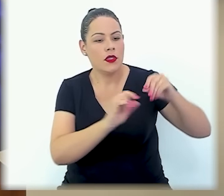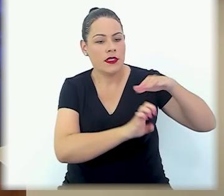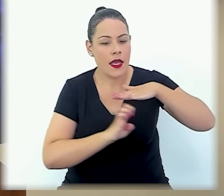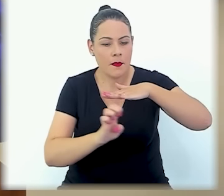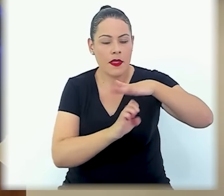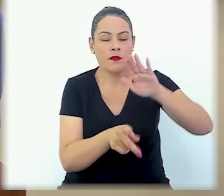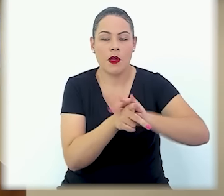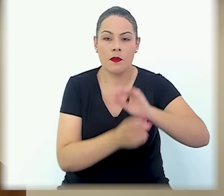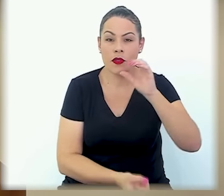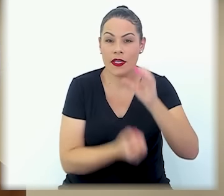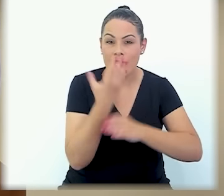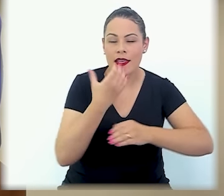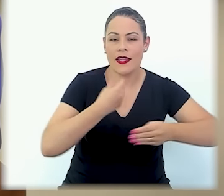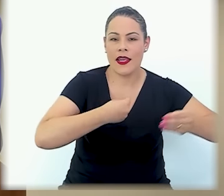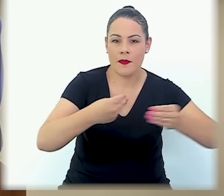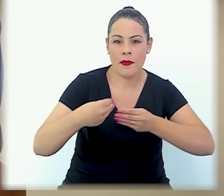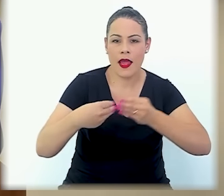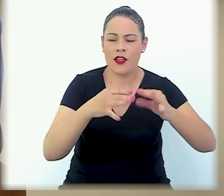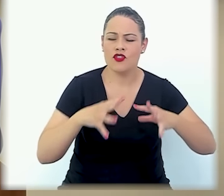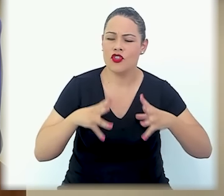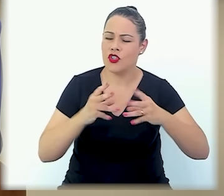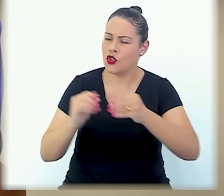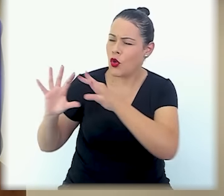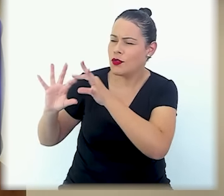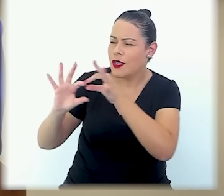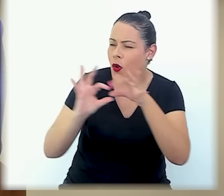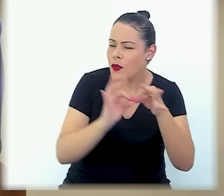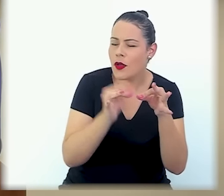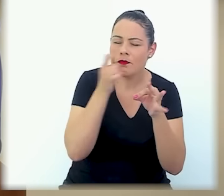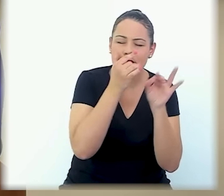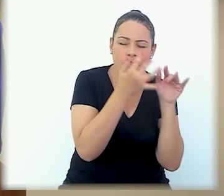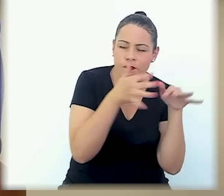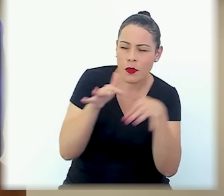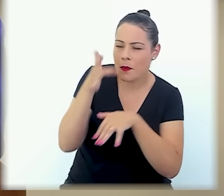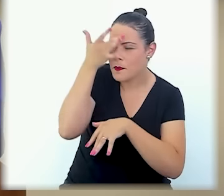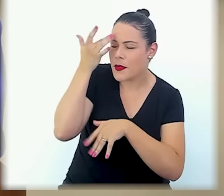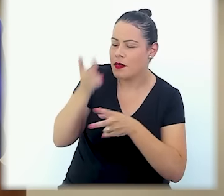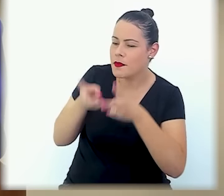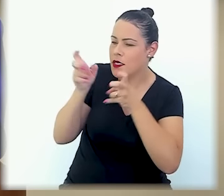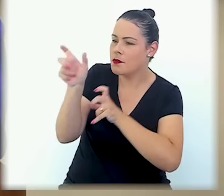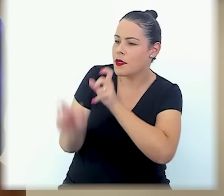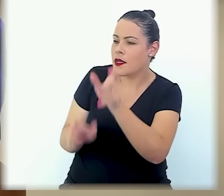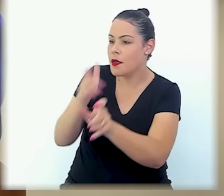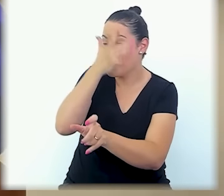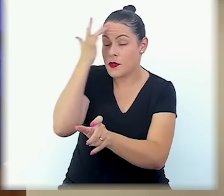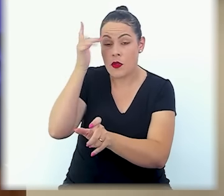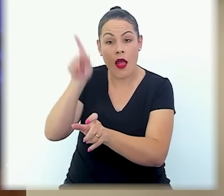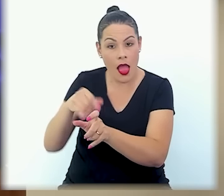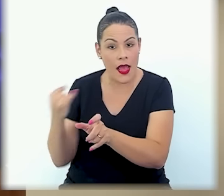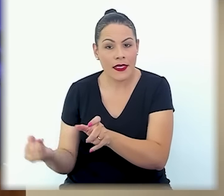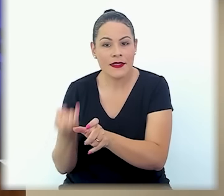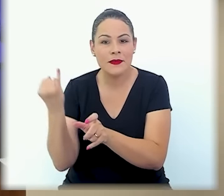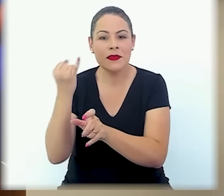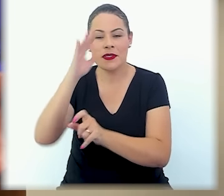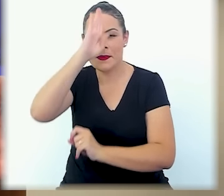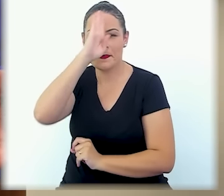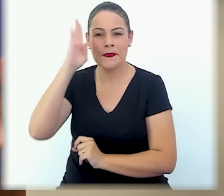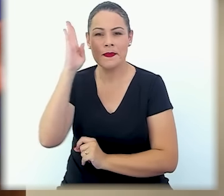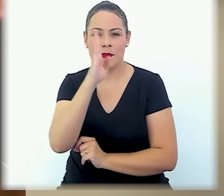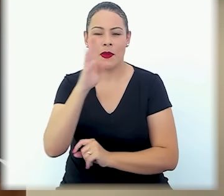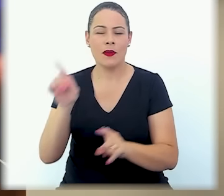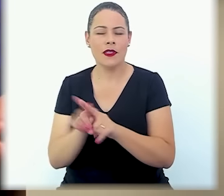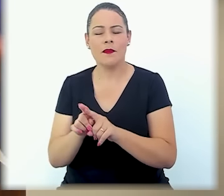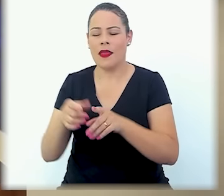de embalagem, enfim, toda a cadeia, começar a olhar e ter os catadores como um ator, né, principal